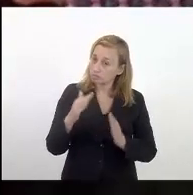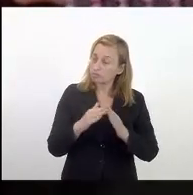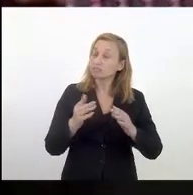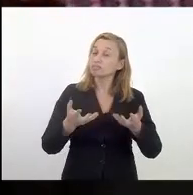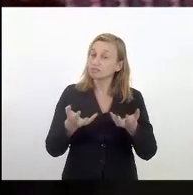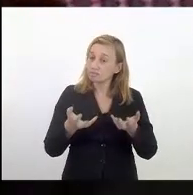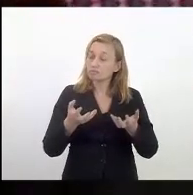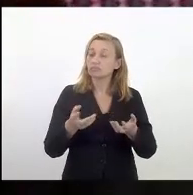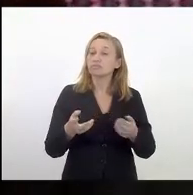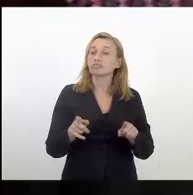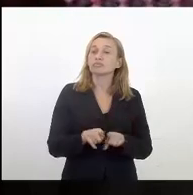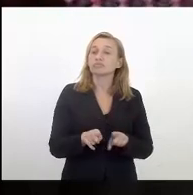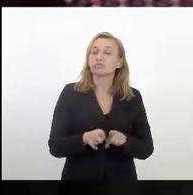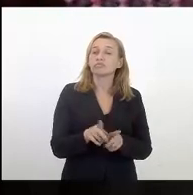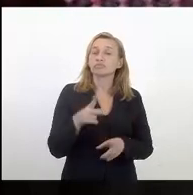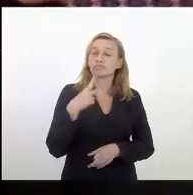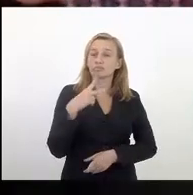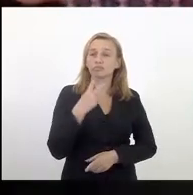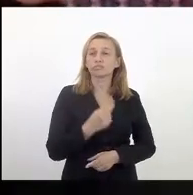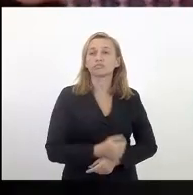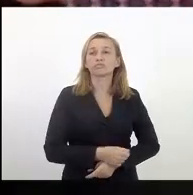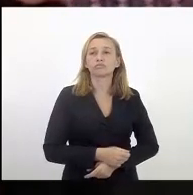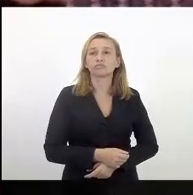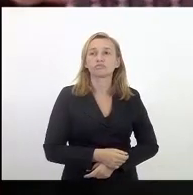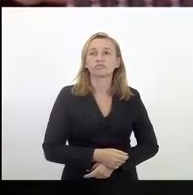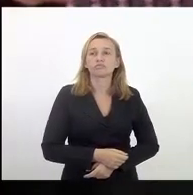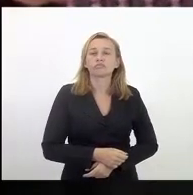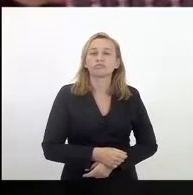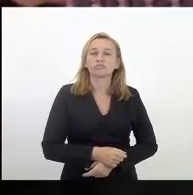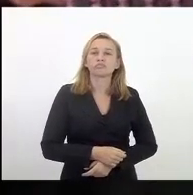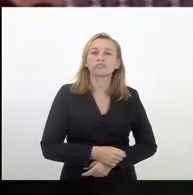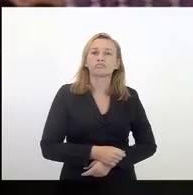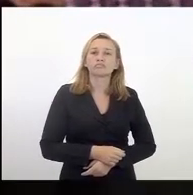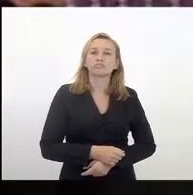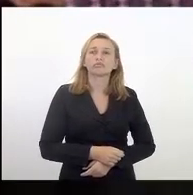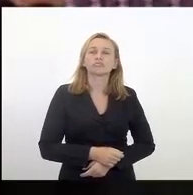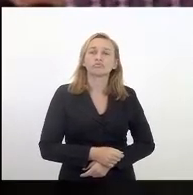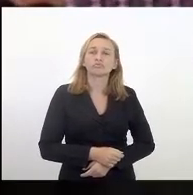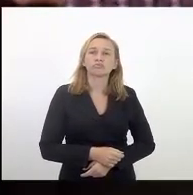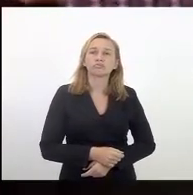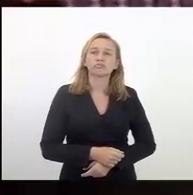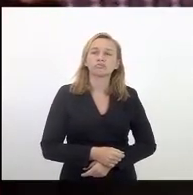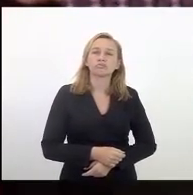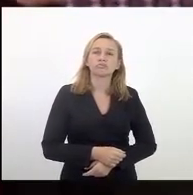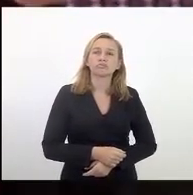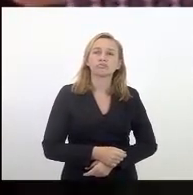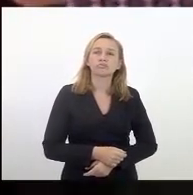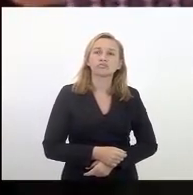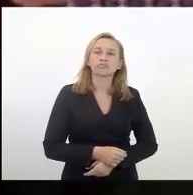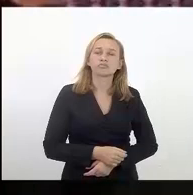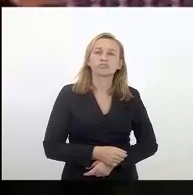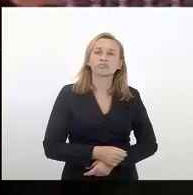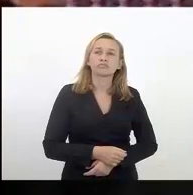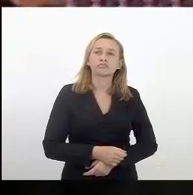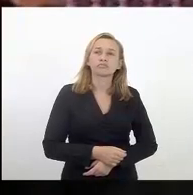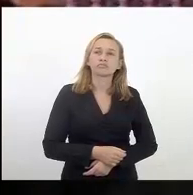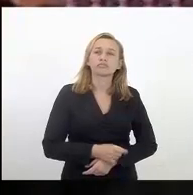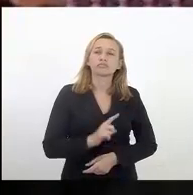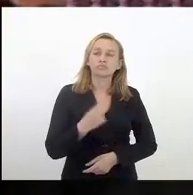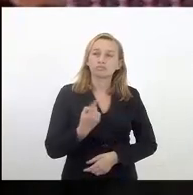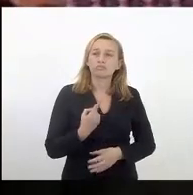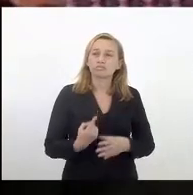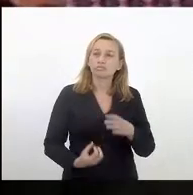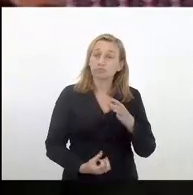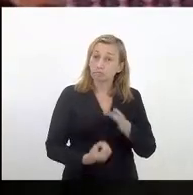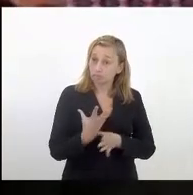gostaria de trazer elementos que não apareceram explicitamente nas falas anteriores que foi a nossa produção desse